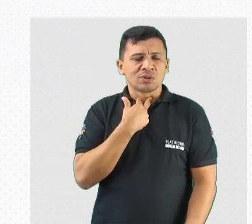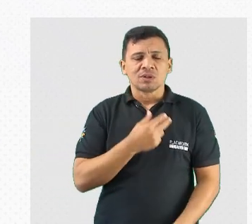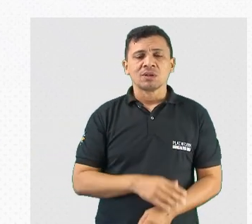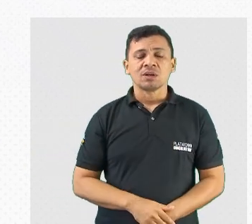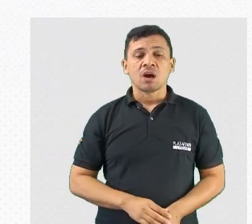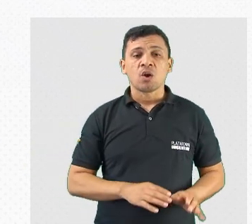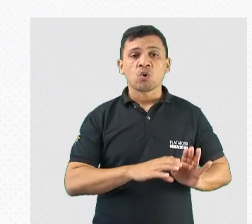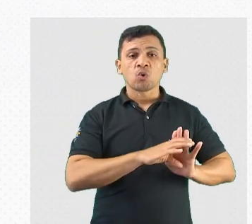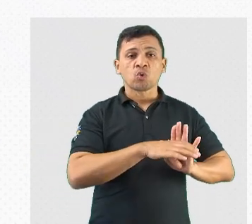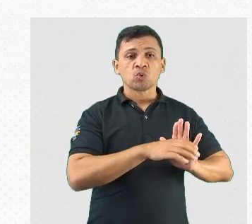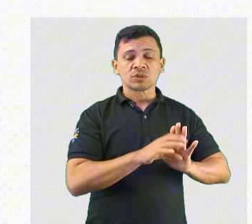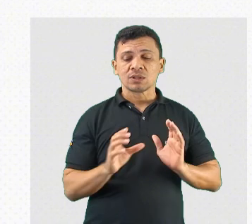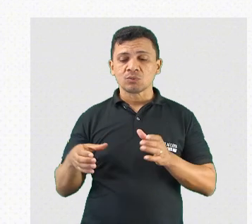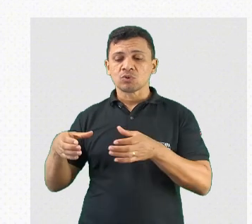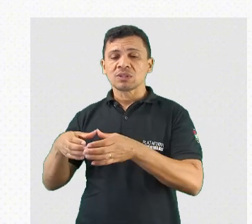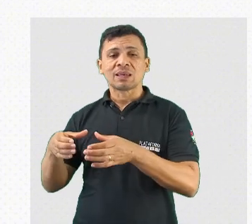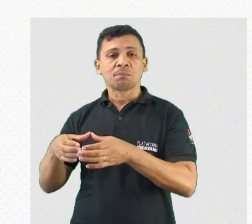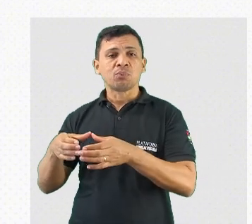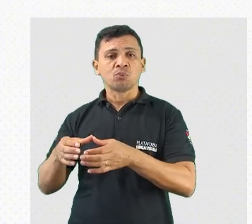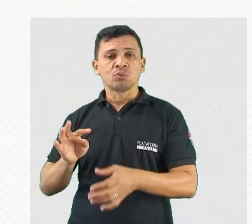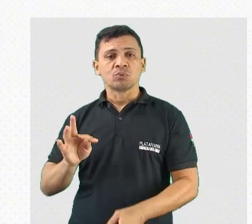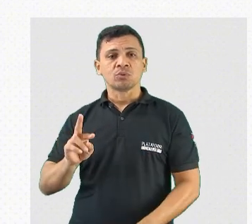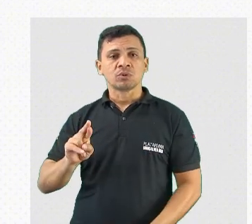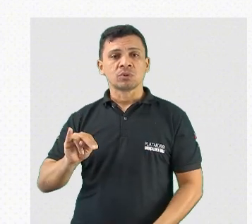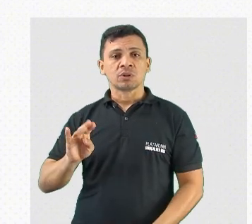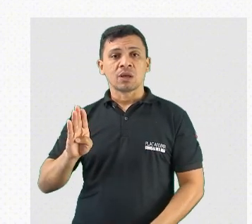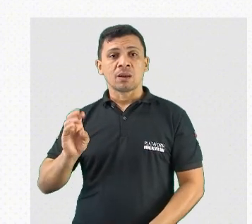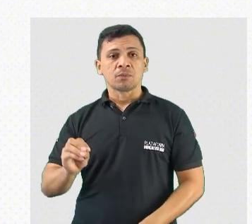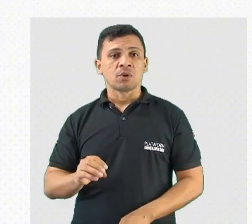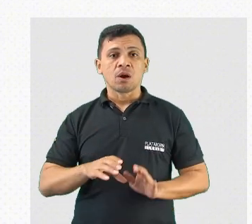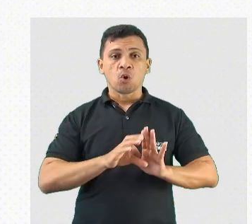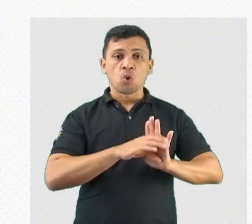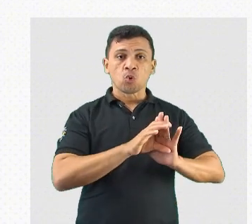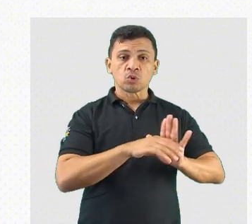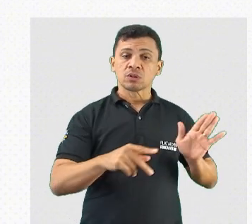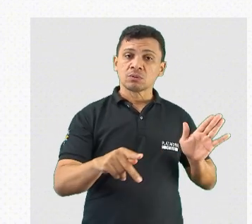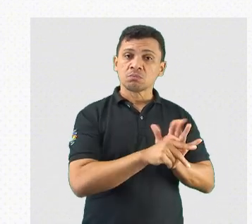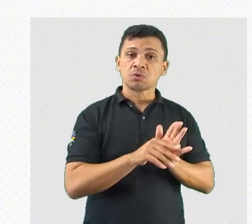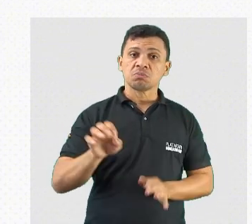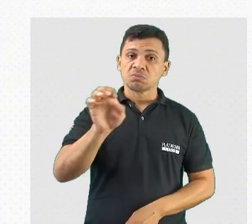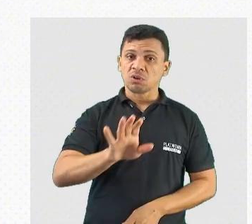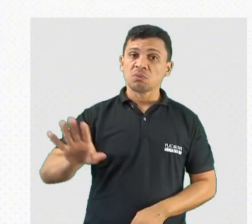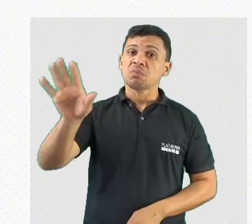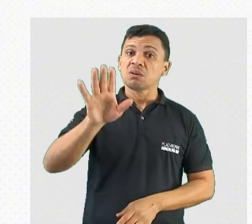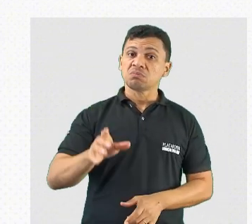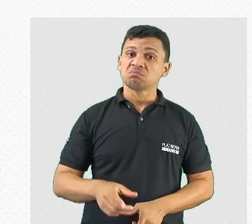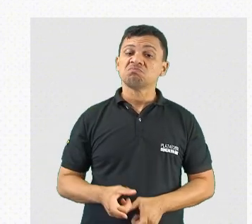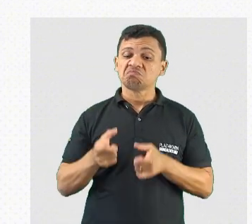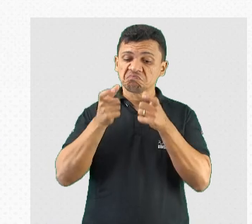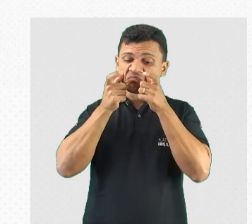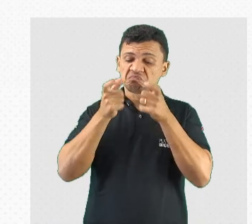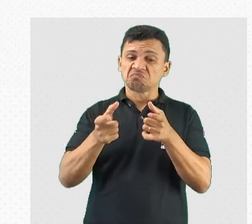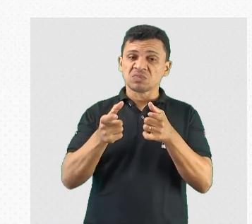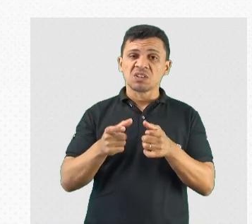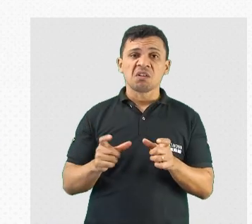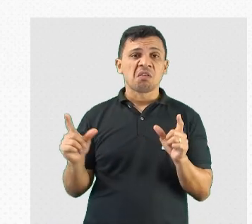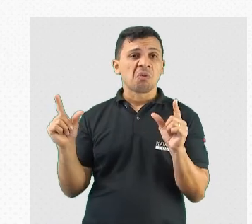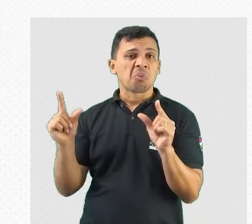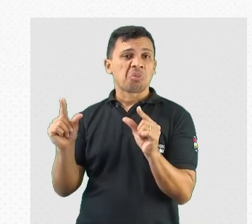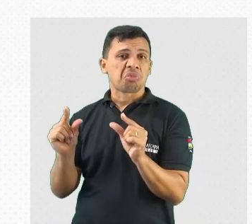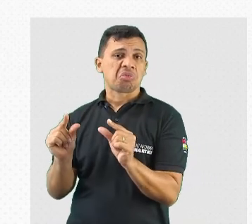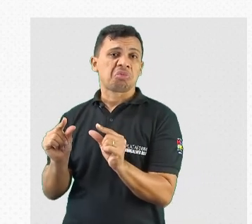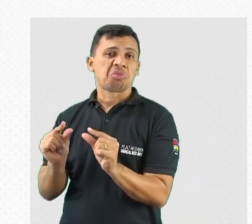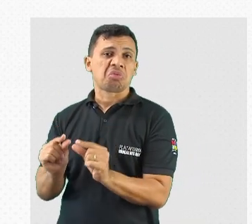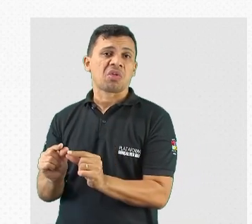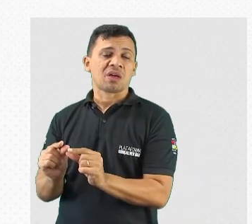de tribo, tanto que eu coloquei sociedades tribais, é um conceito europeu, eurocêntrico, que costumava minimizar e colocar